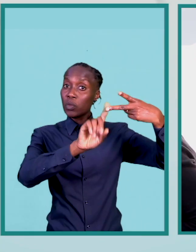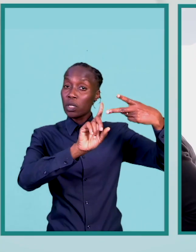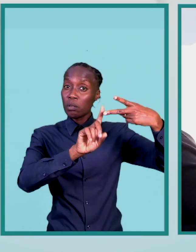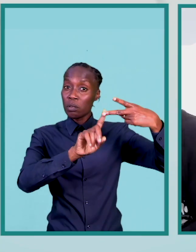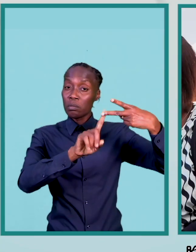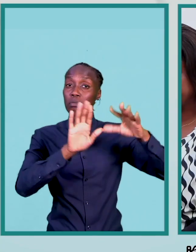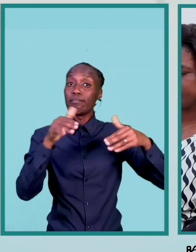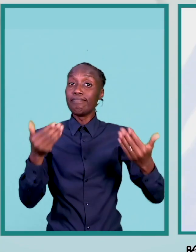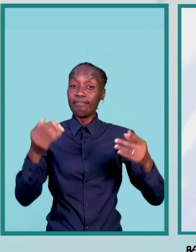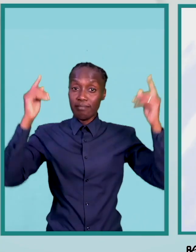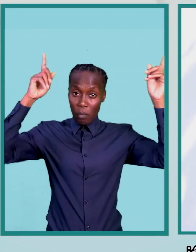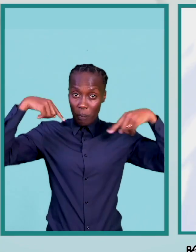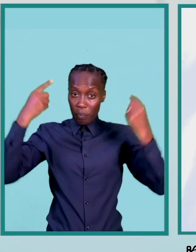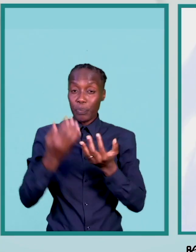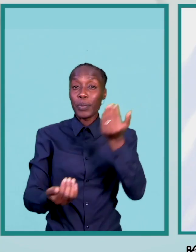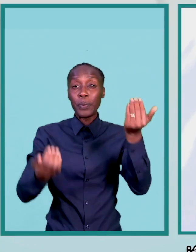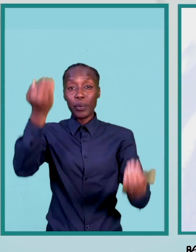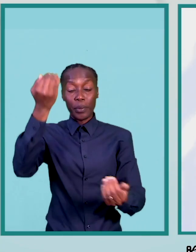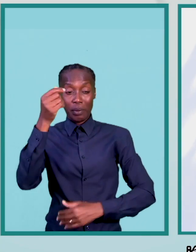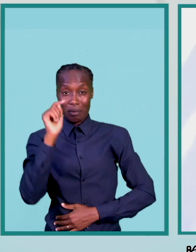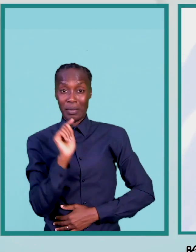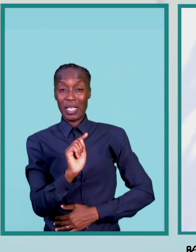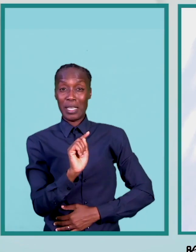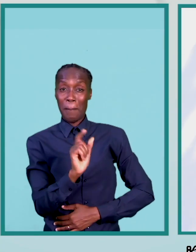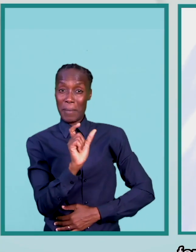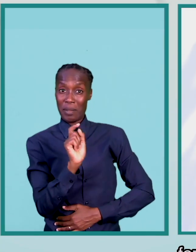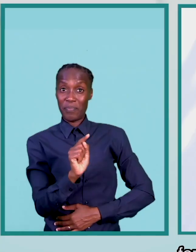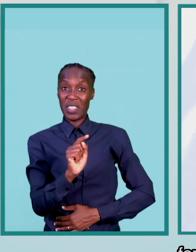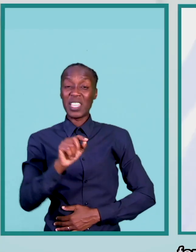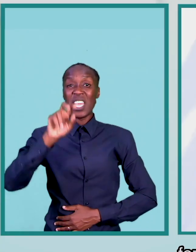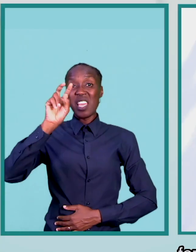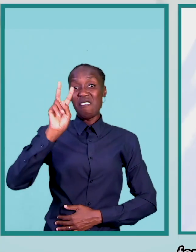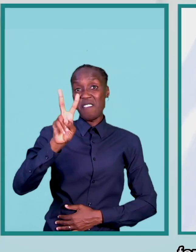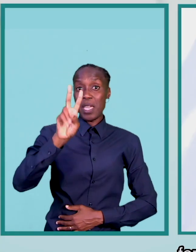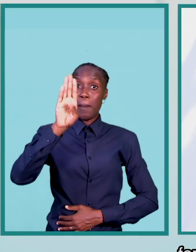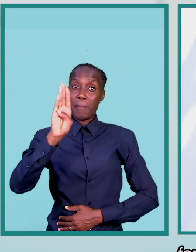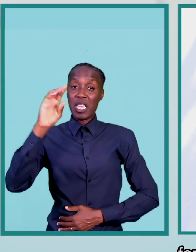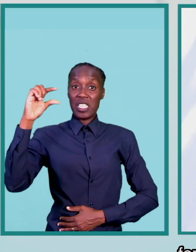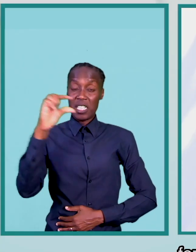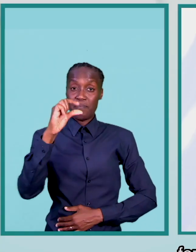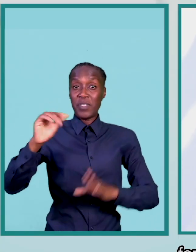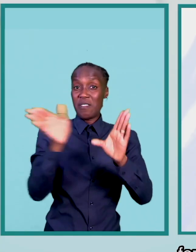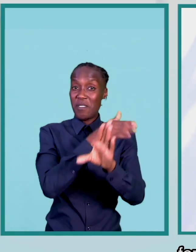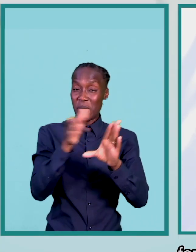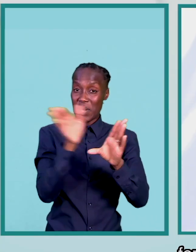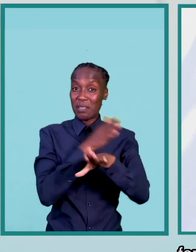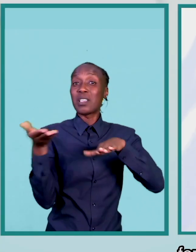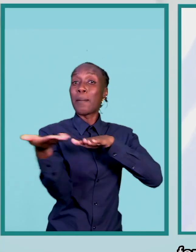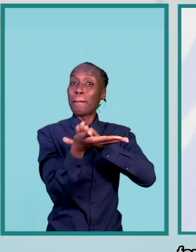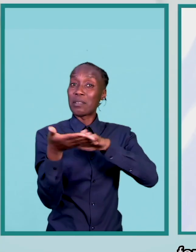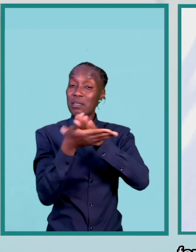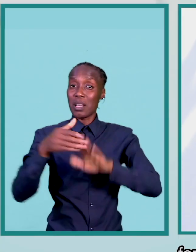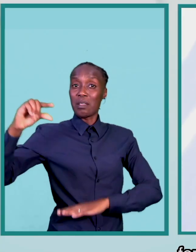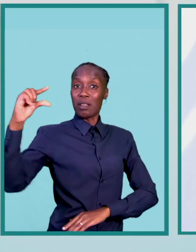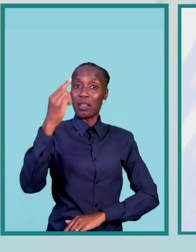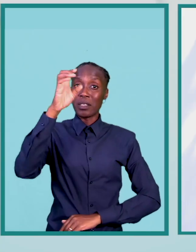Eu já tinha dito, nós já tínhamos referido que as uniões prematuras fazem parte do pacote de VBG, que é violência baseada